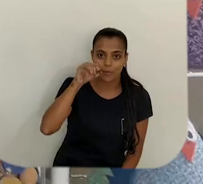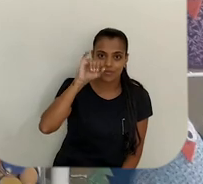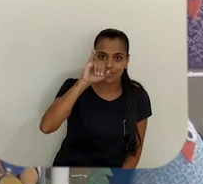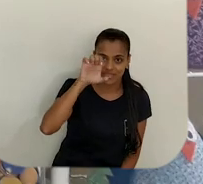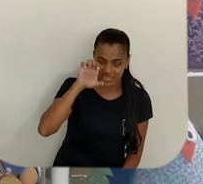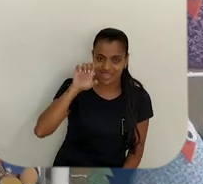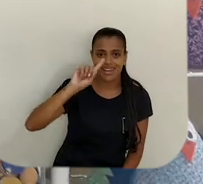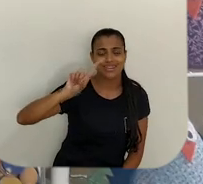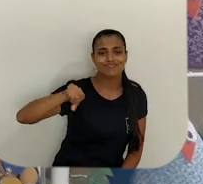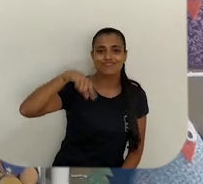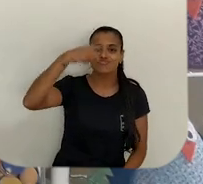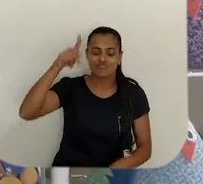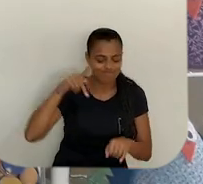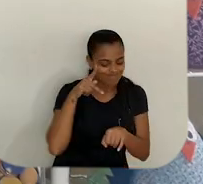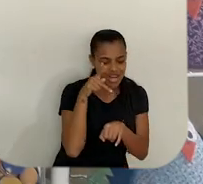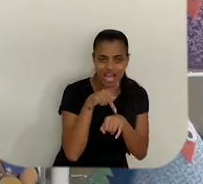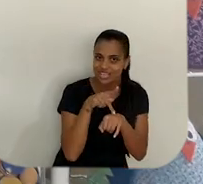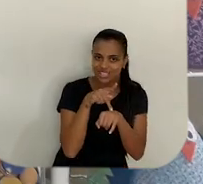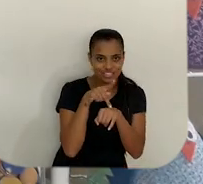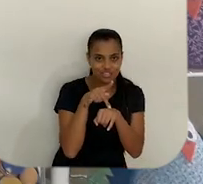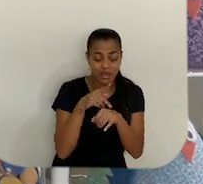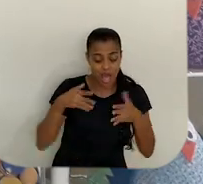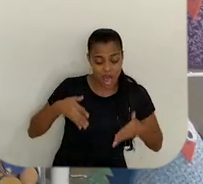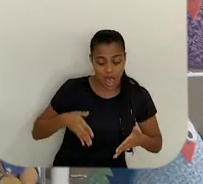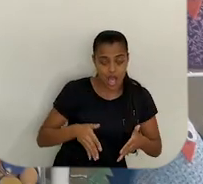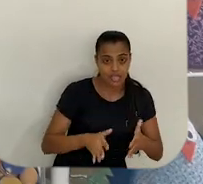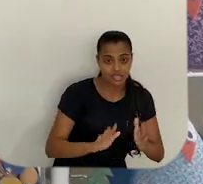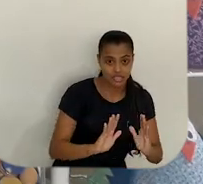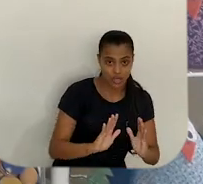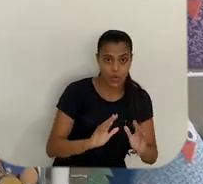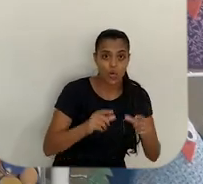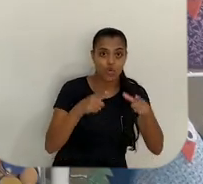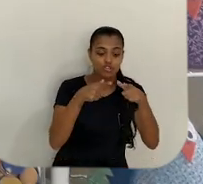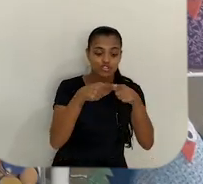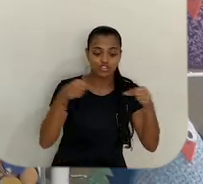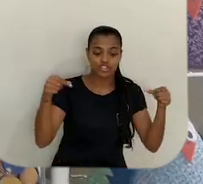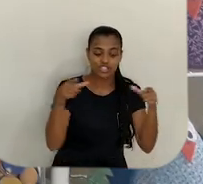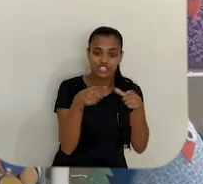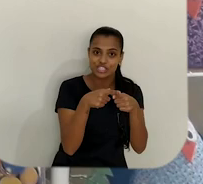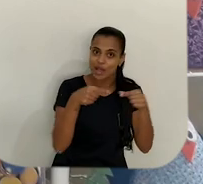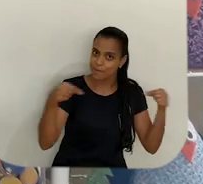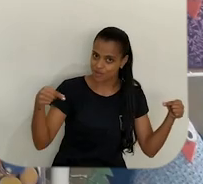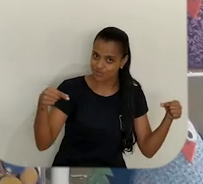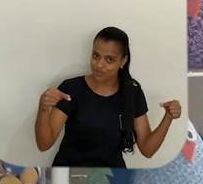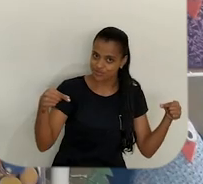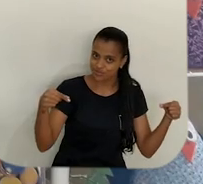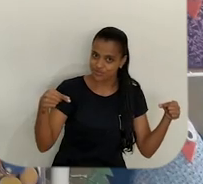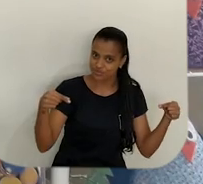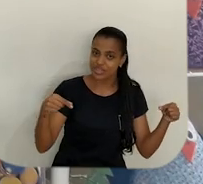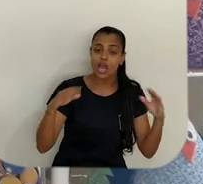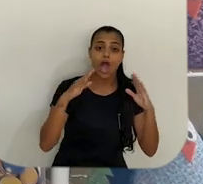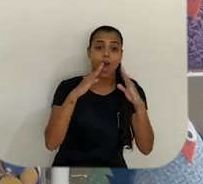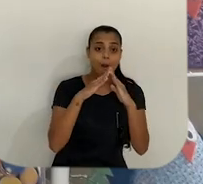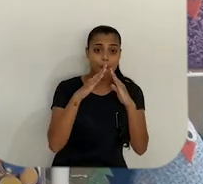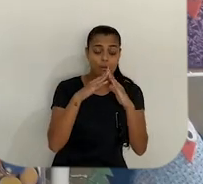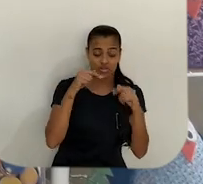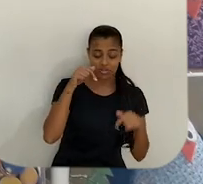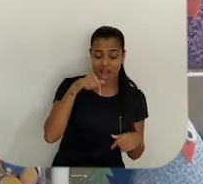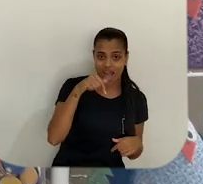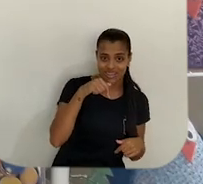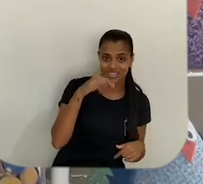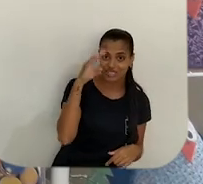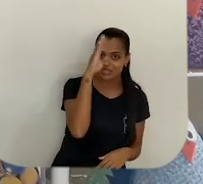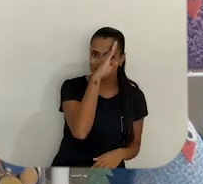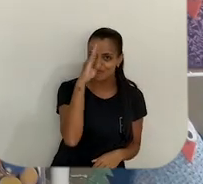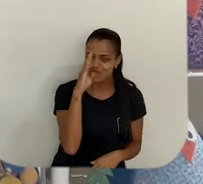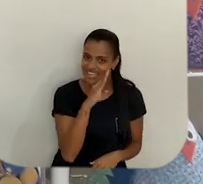Tomie Ohtake Na verdade era de outro país ela nasceu no Japão e veio visitar o irmão aqui no Brasil